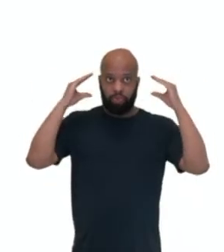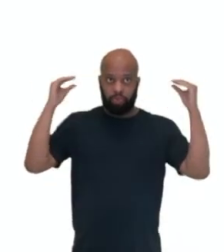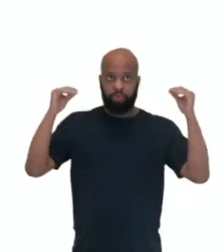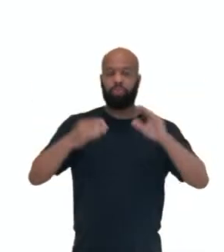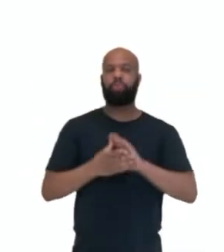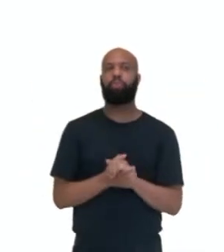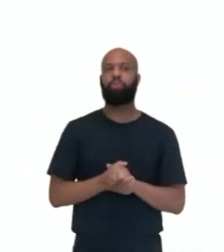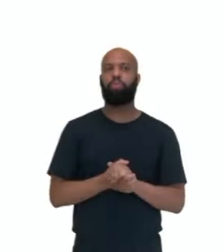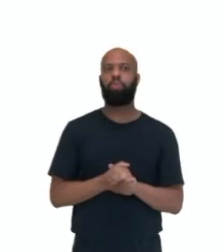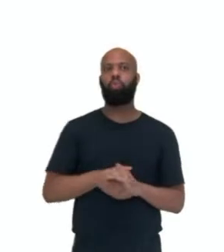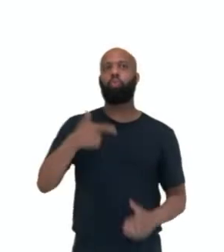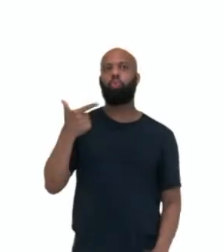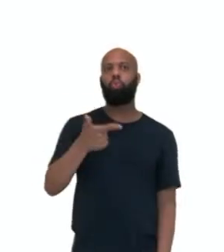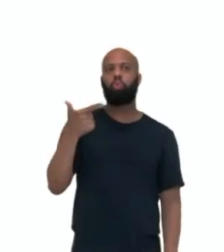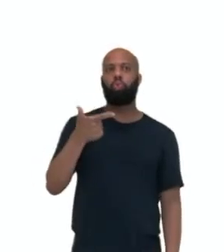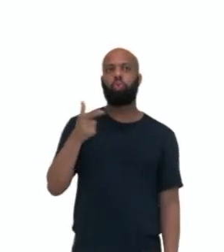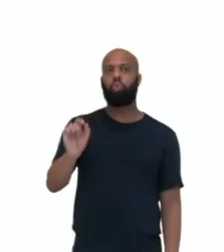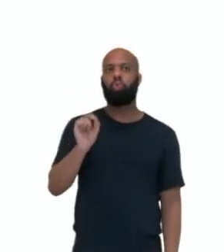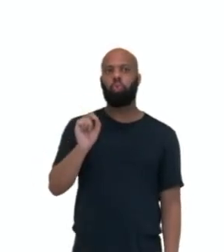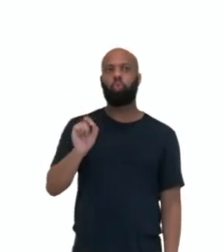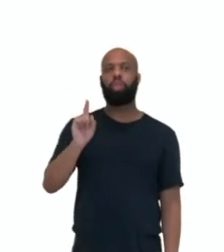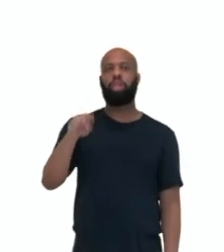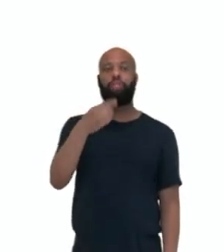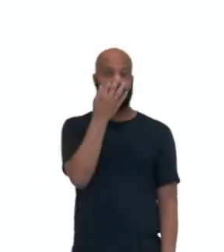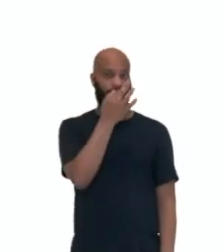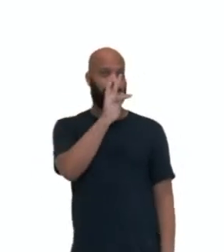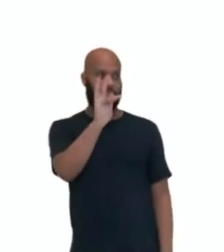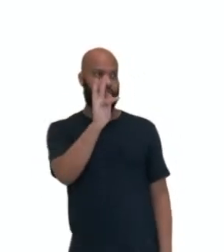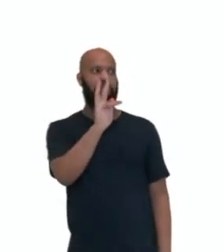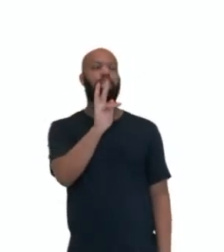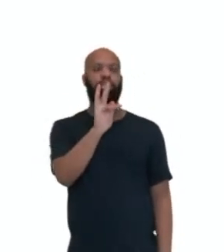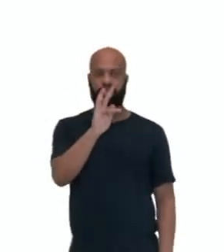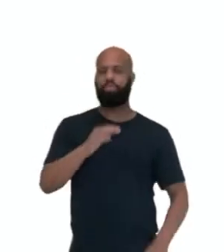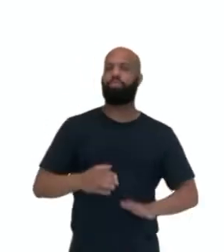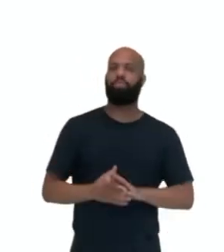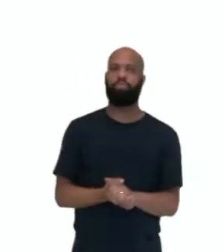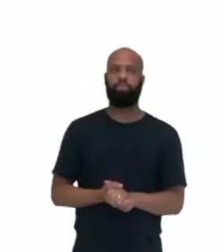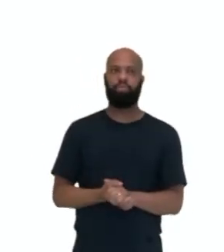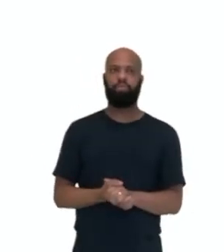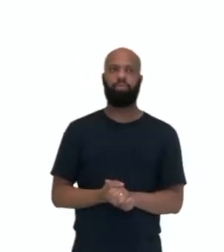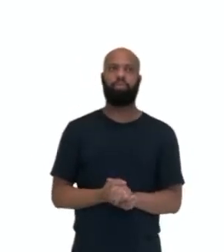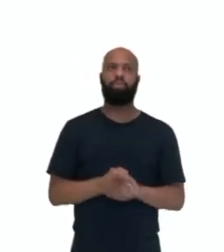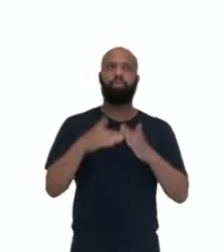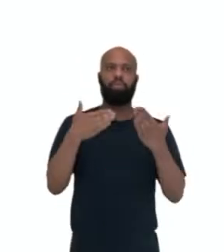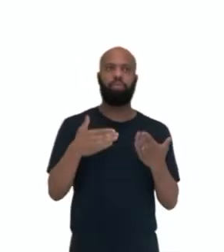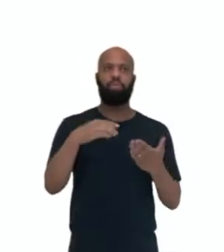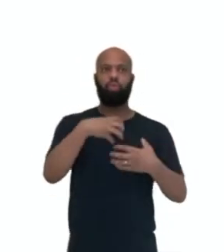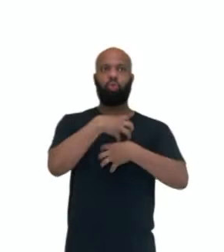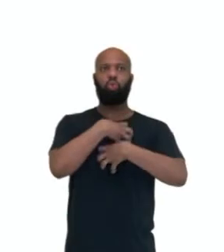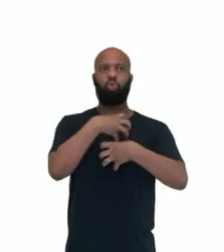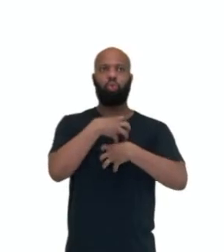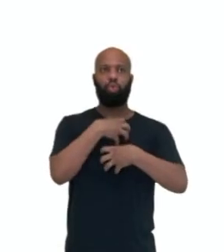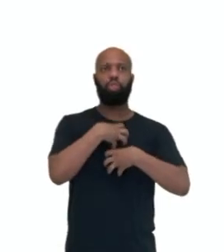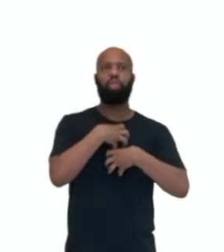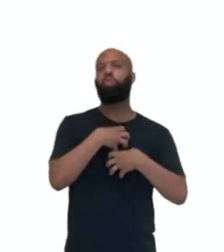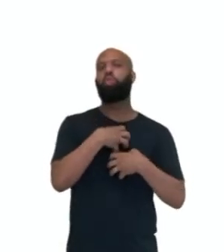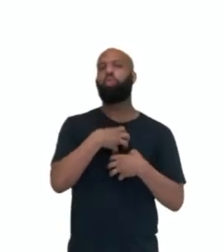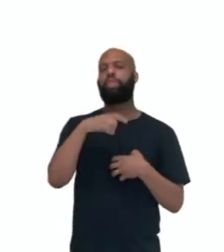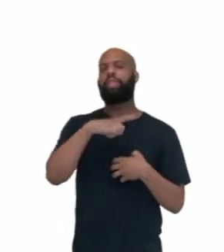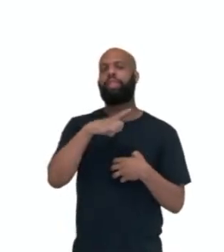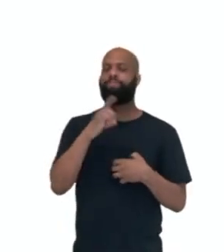van 't Hoff, e esse químico francês, Joseph Libel. A maneira mais prática